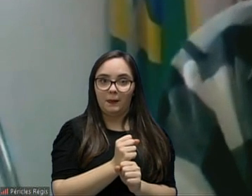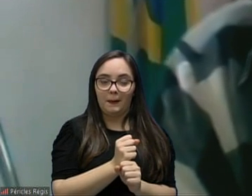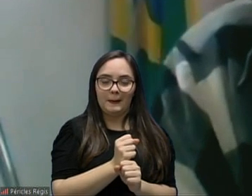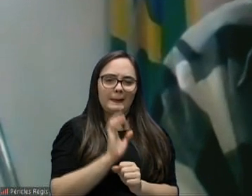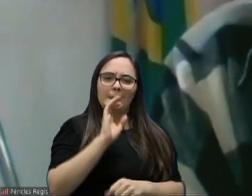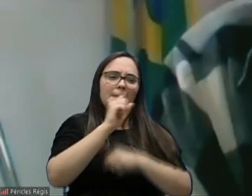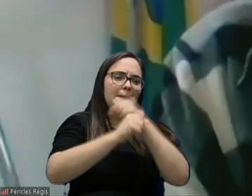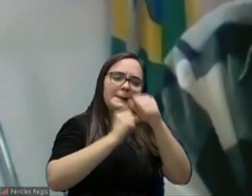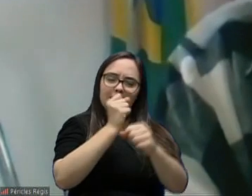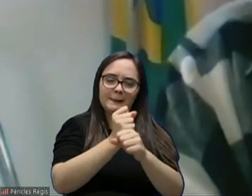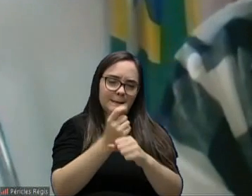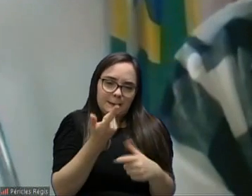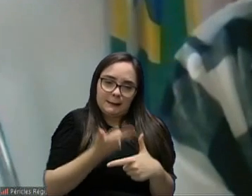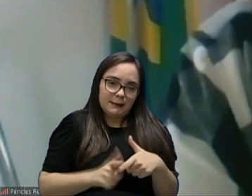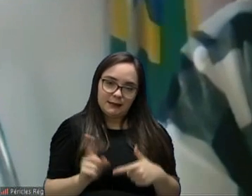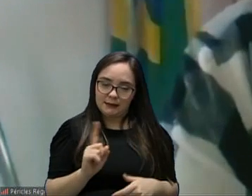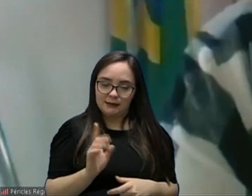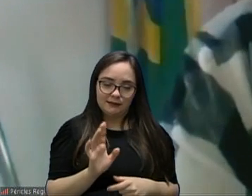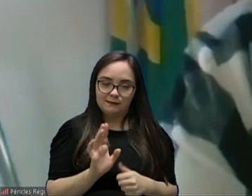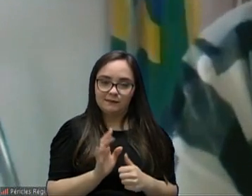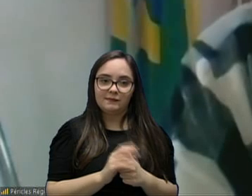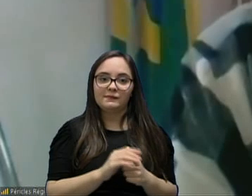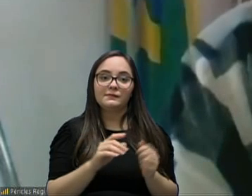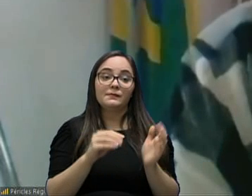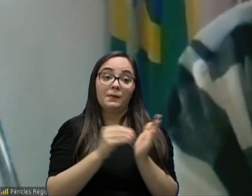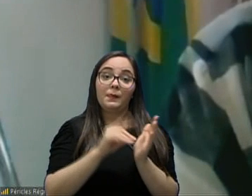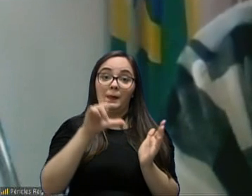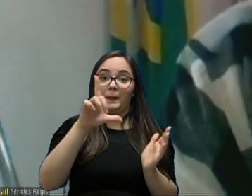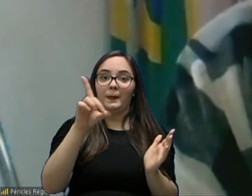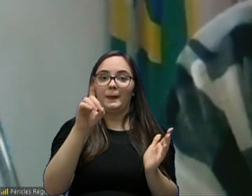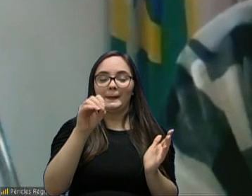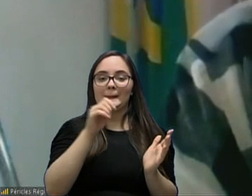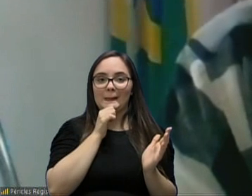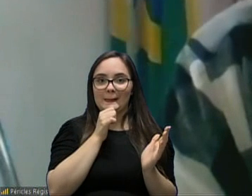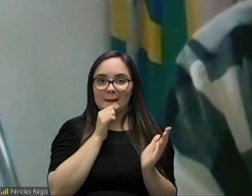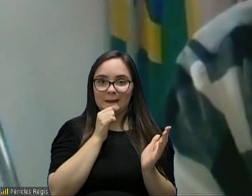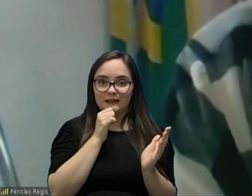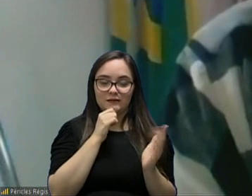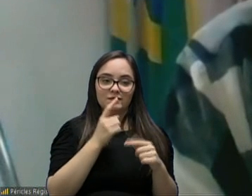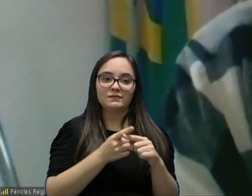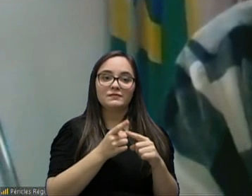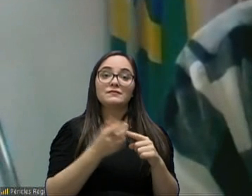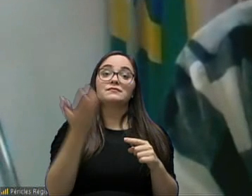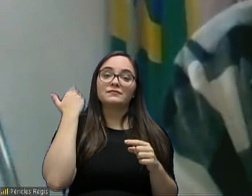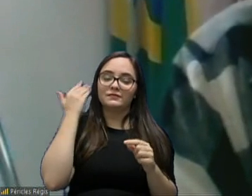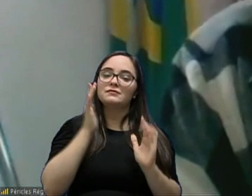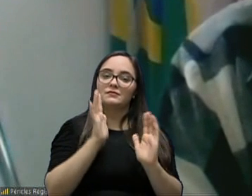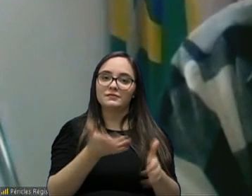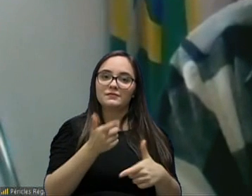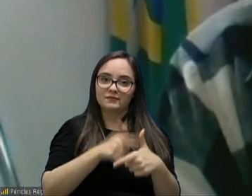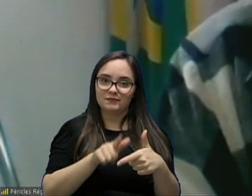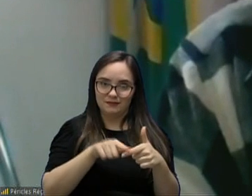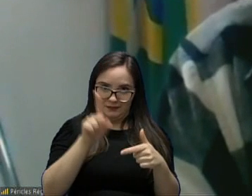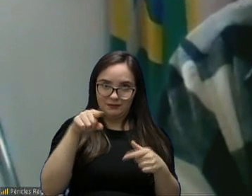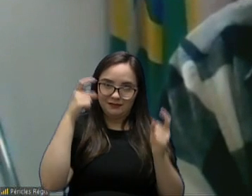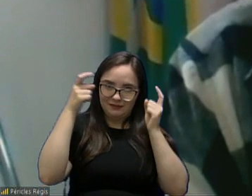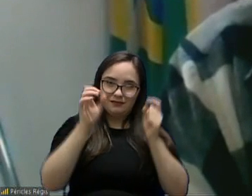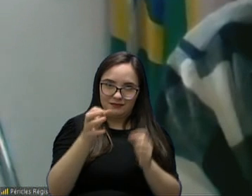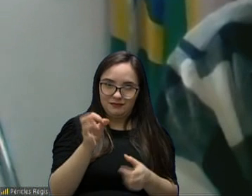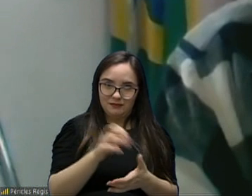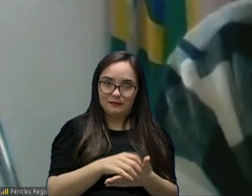que vem, né? E não estar considerado na LDO. Que a gente teve um problema no passado quanto a isso. É isso que a senhora está preocupada, não é?